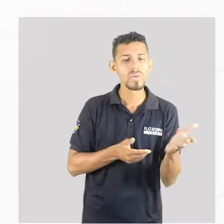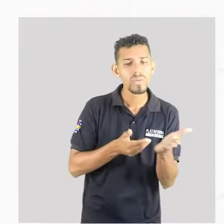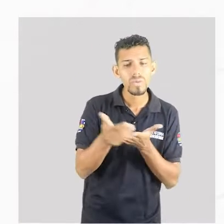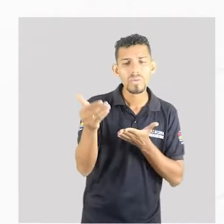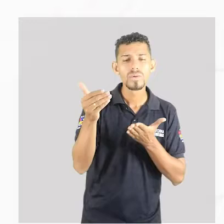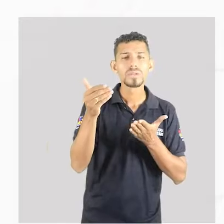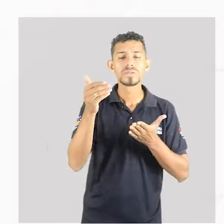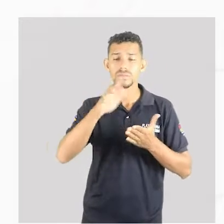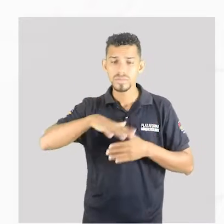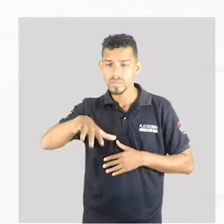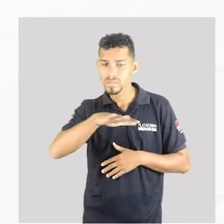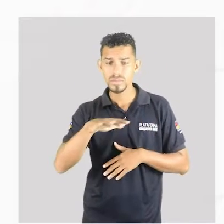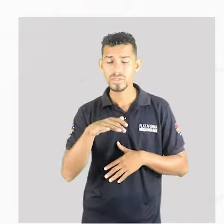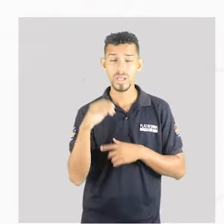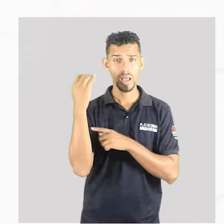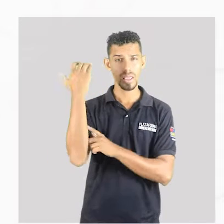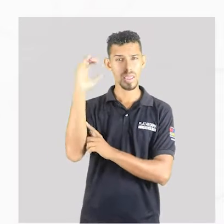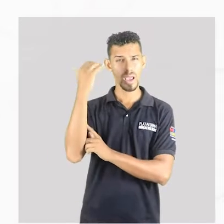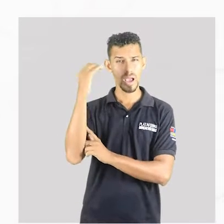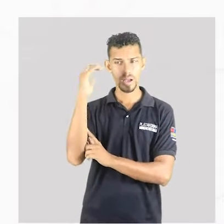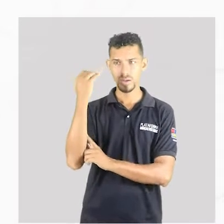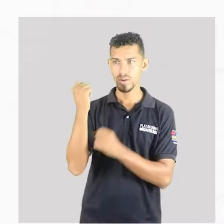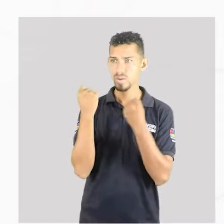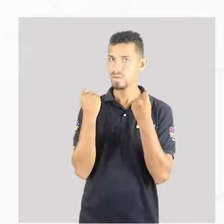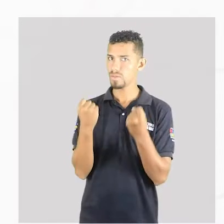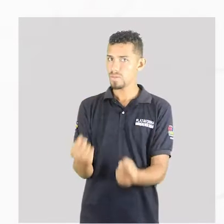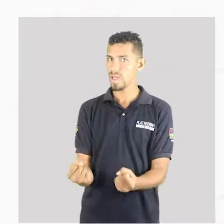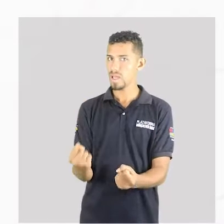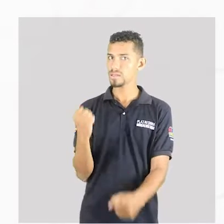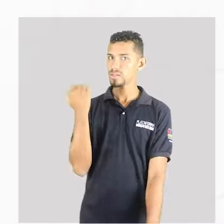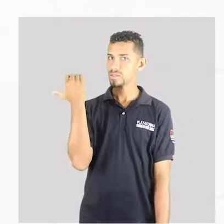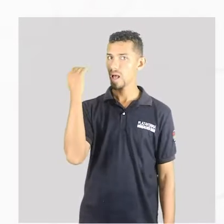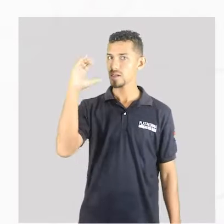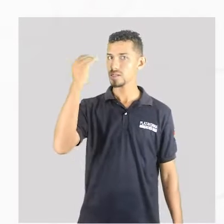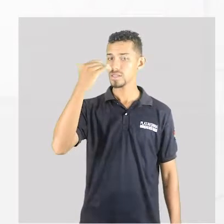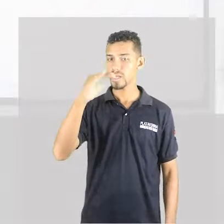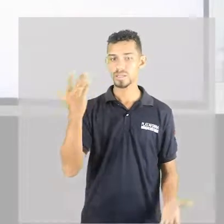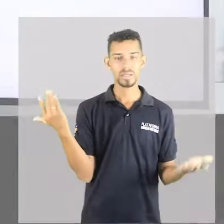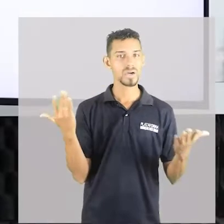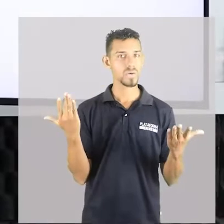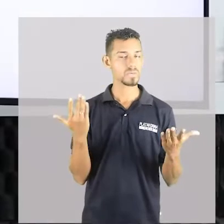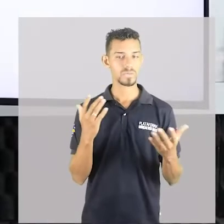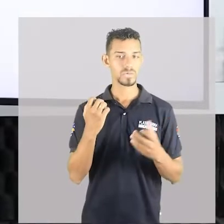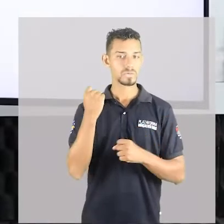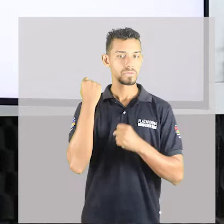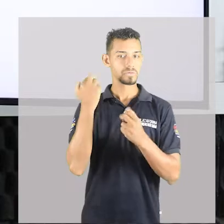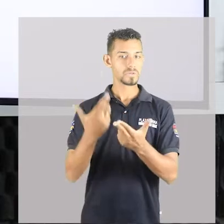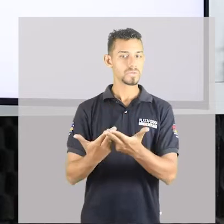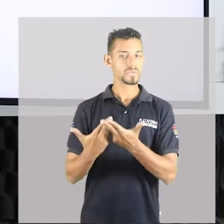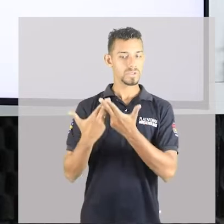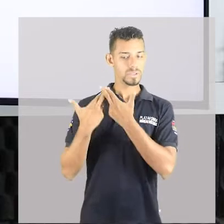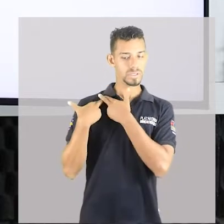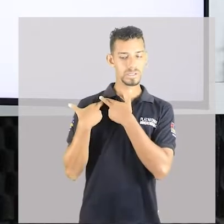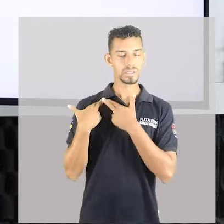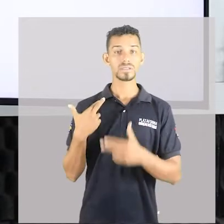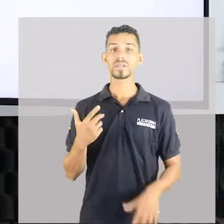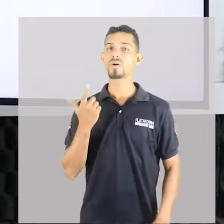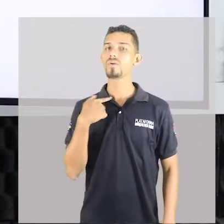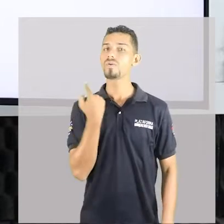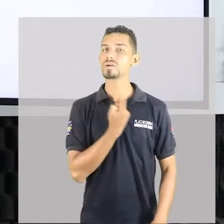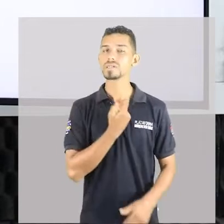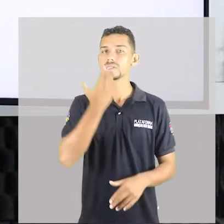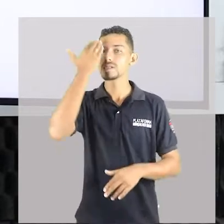inicia, né, cientificamente, olha só o peso da ciência dentro daquilo que nós